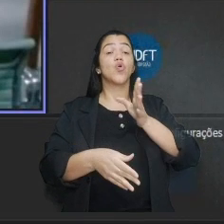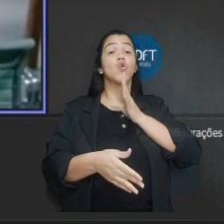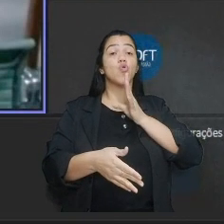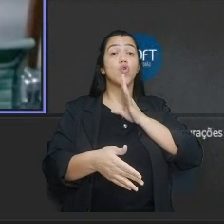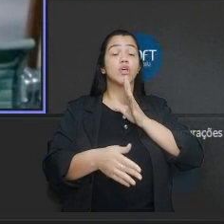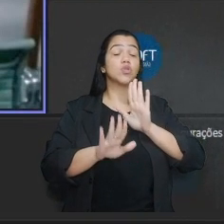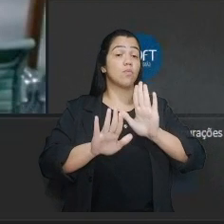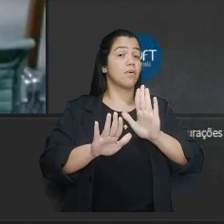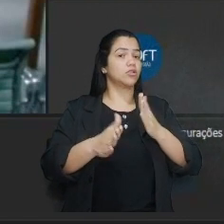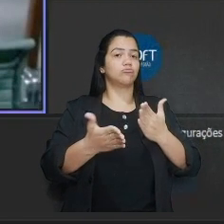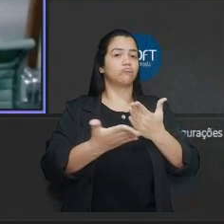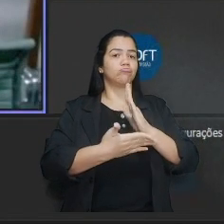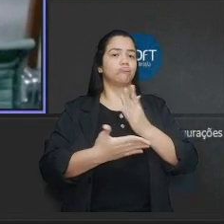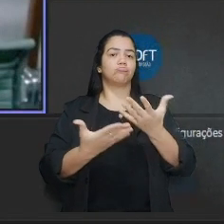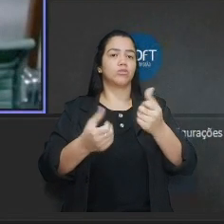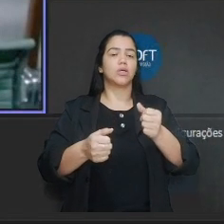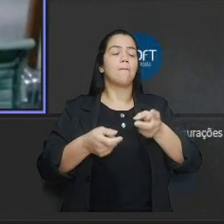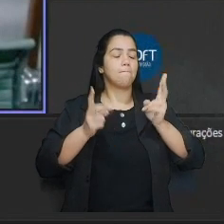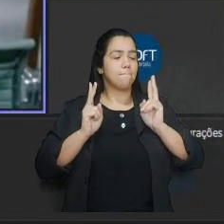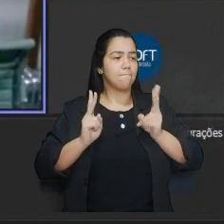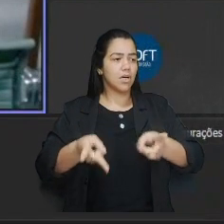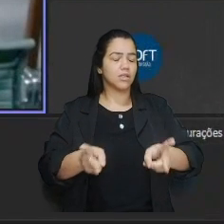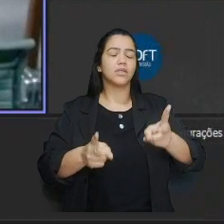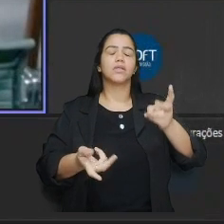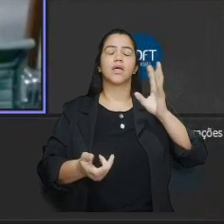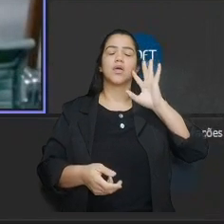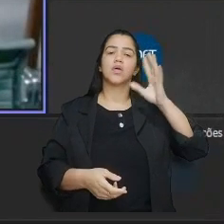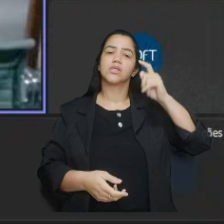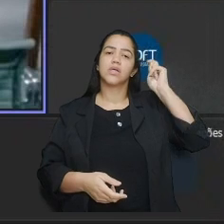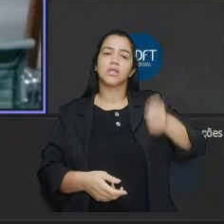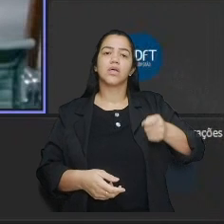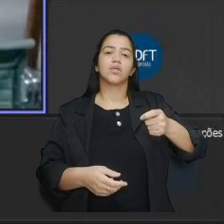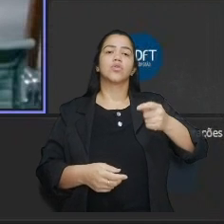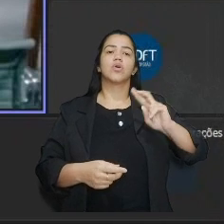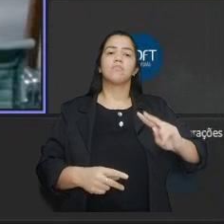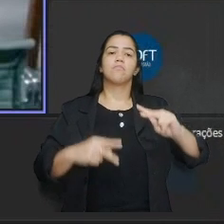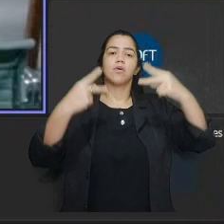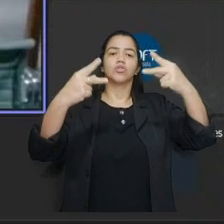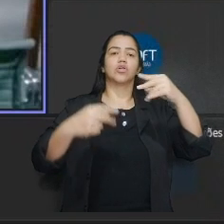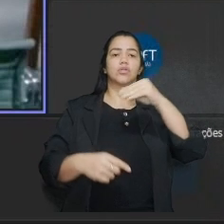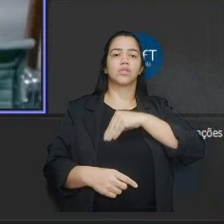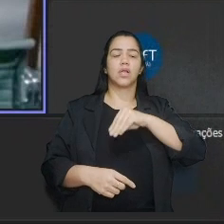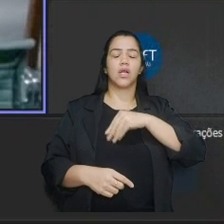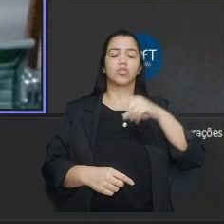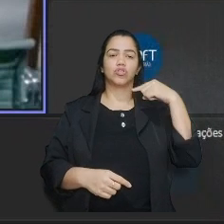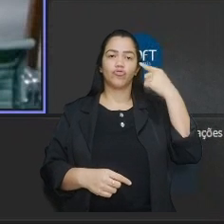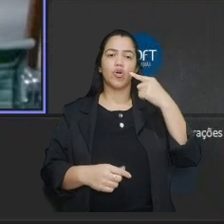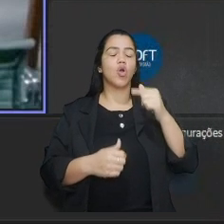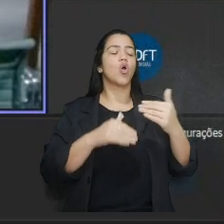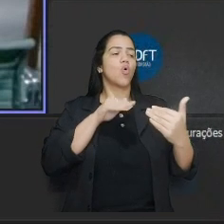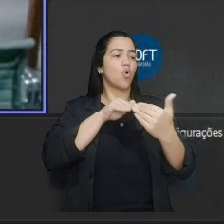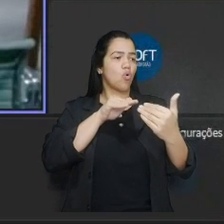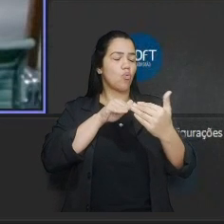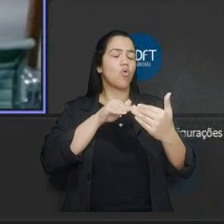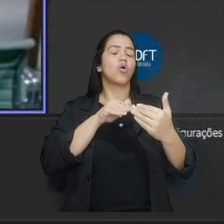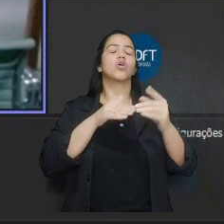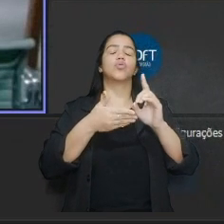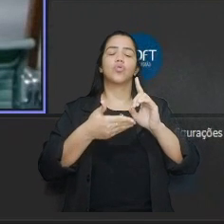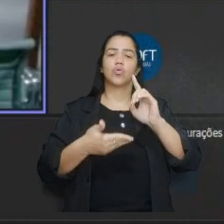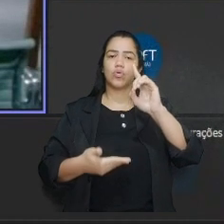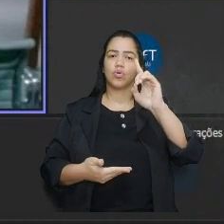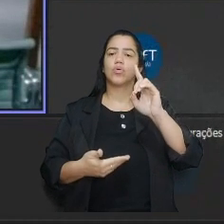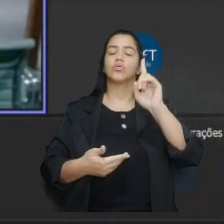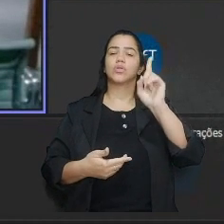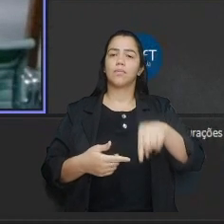respondidos no meu voto. Eu conheço e nego provimento ao recurso, mantenho a sentença, major honorários e eu voto, presidente. Agradeço, Vossa Excelência. Eu